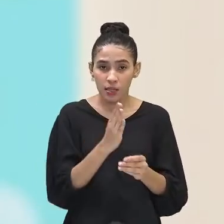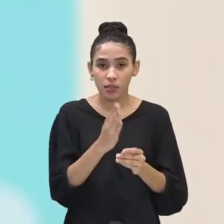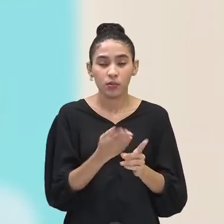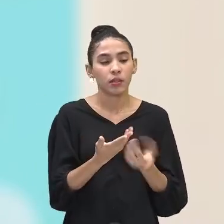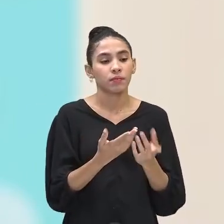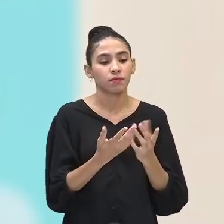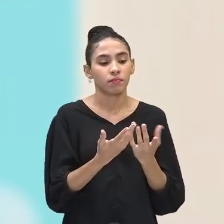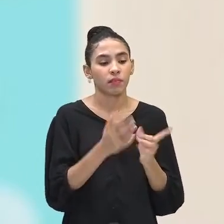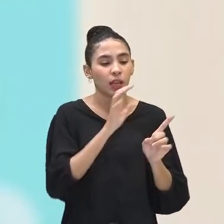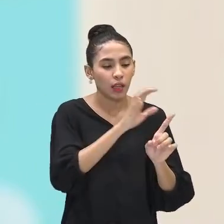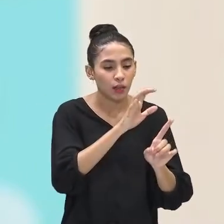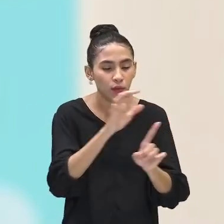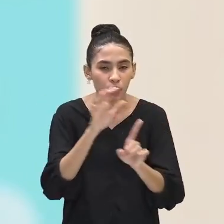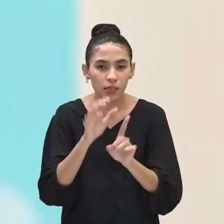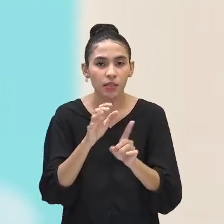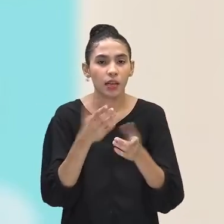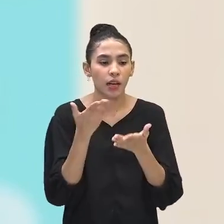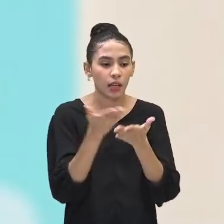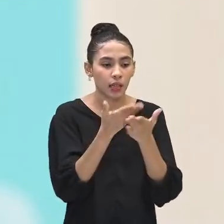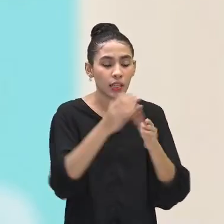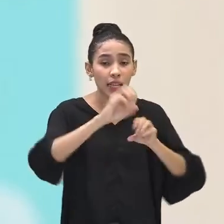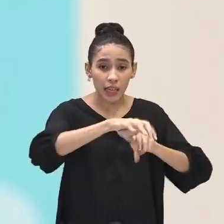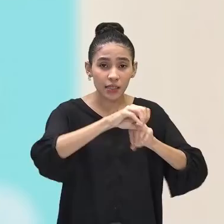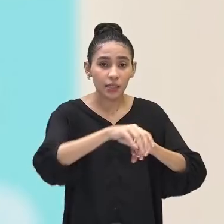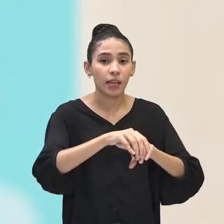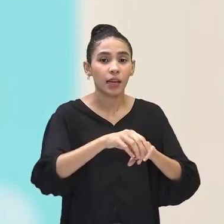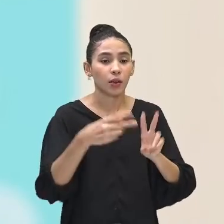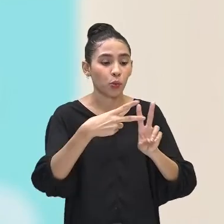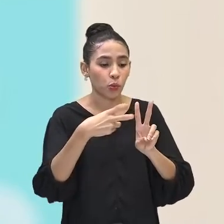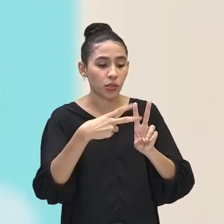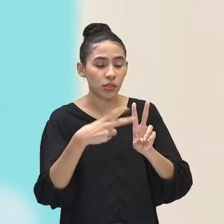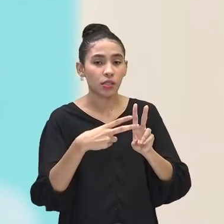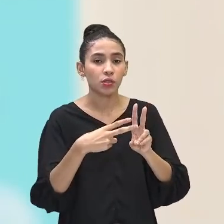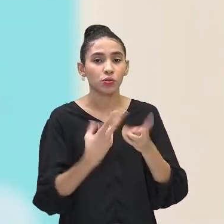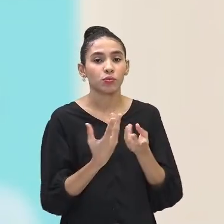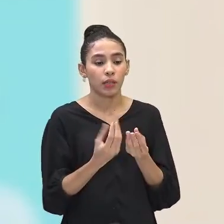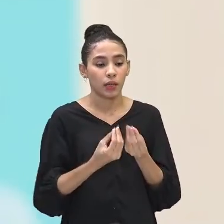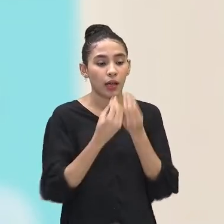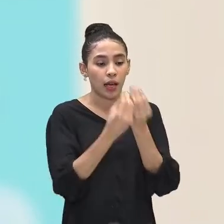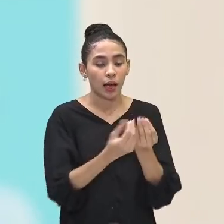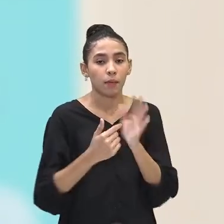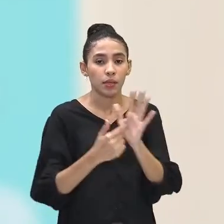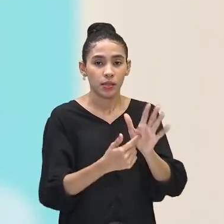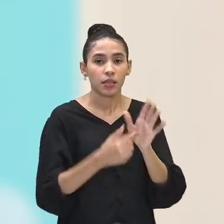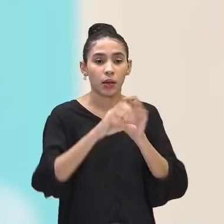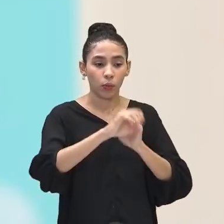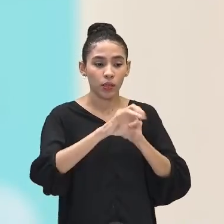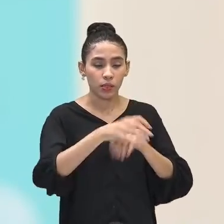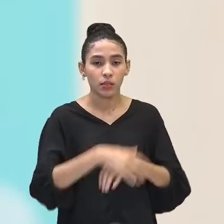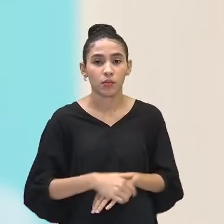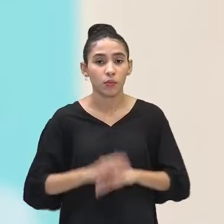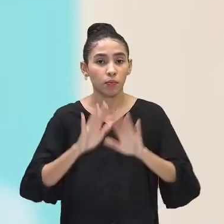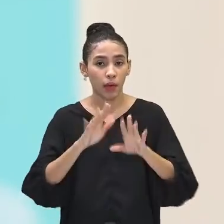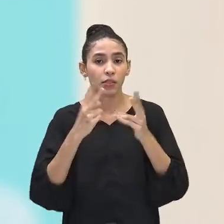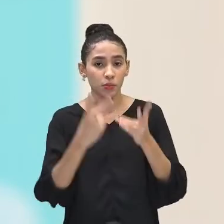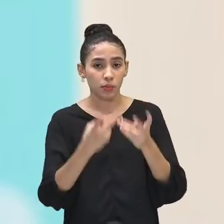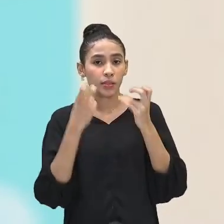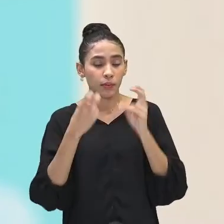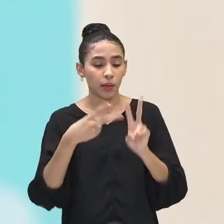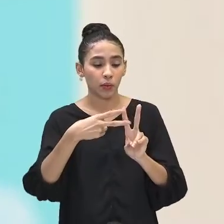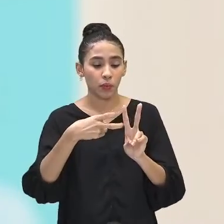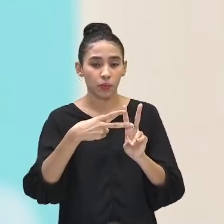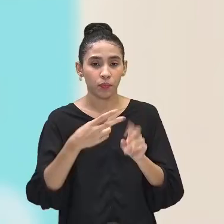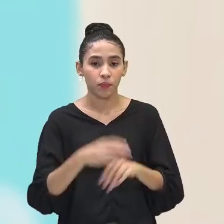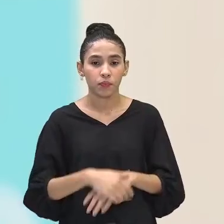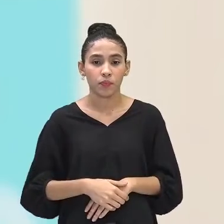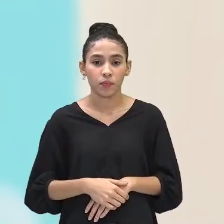índios, trazer educação e todo esse processo. Só que a partir de agora, o que acontece, viram que os índios estavam um pouco... Índios